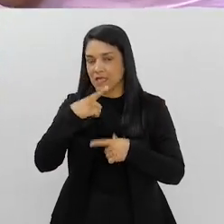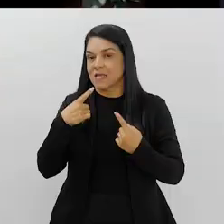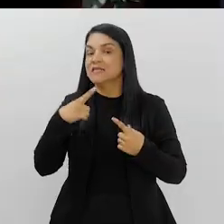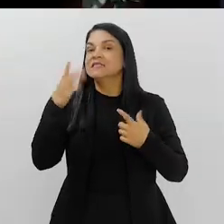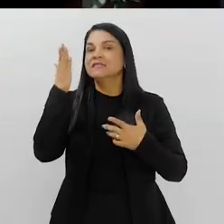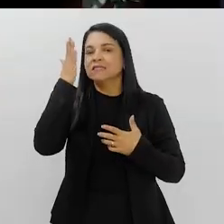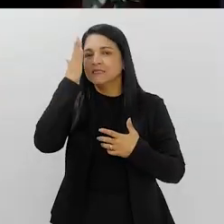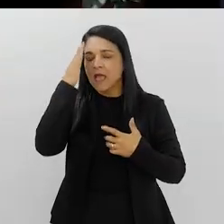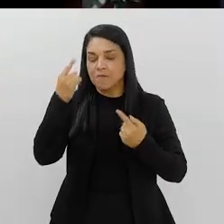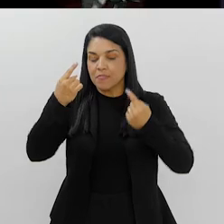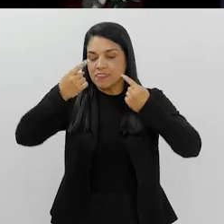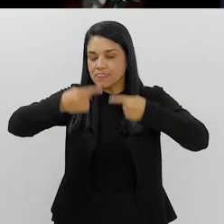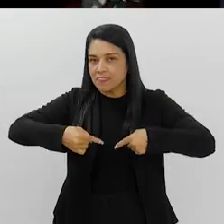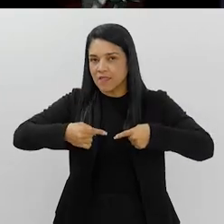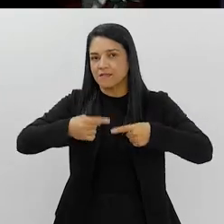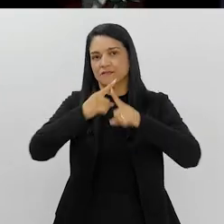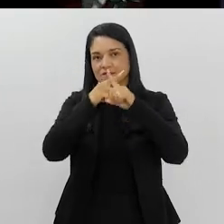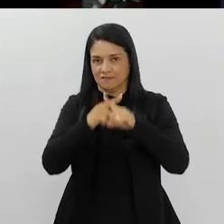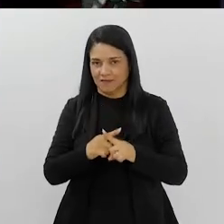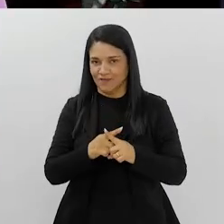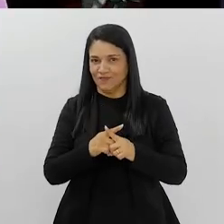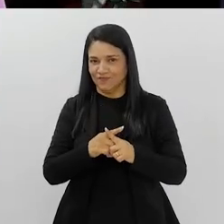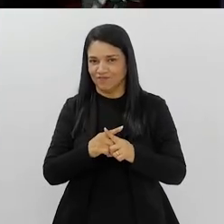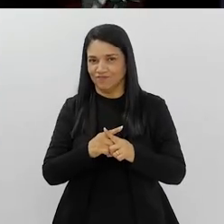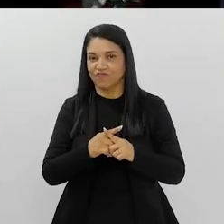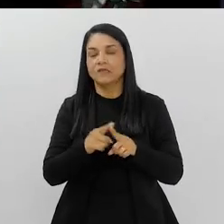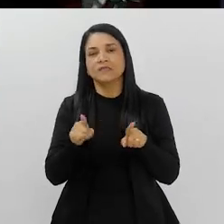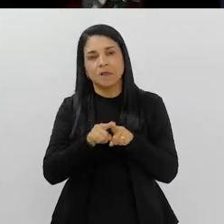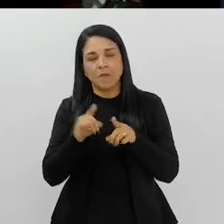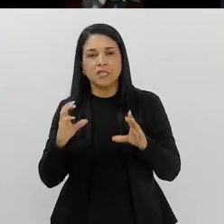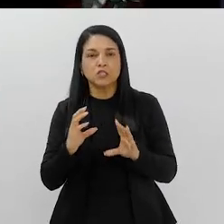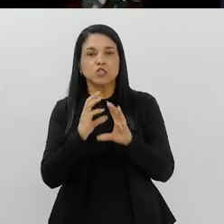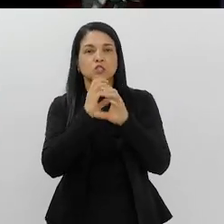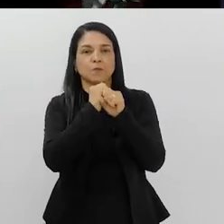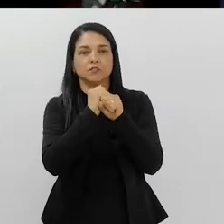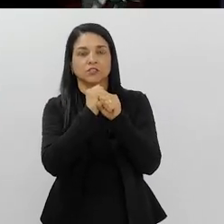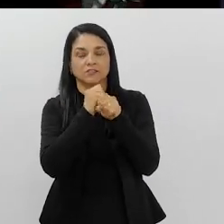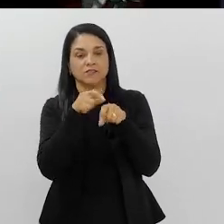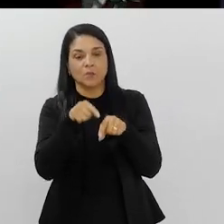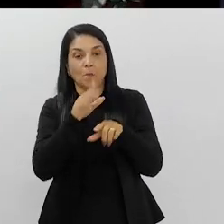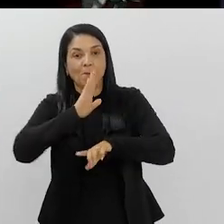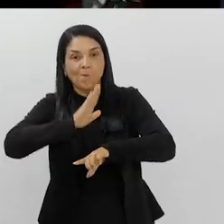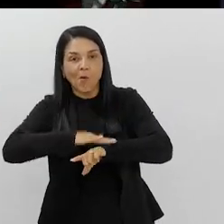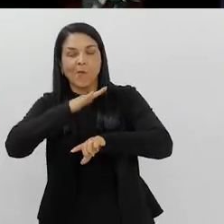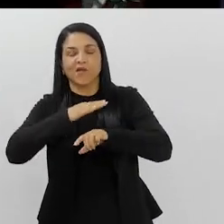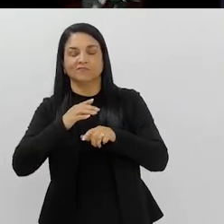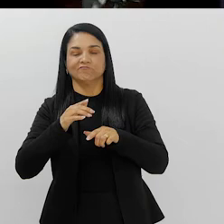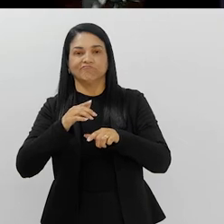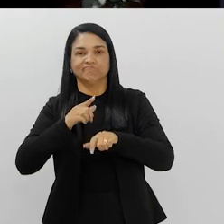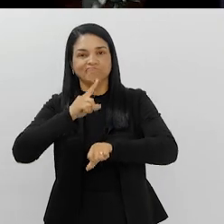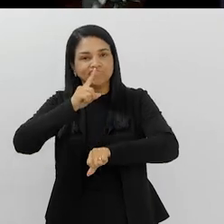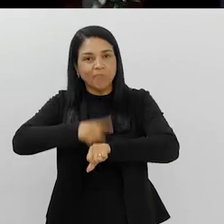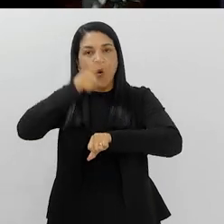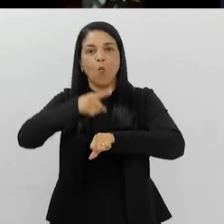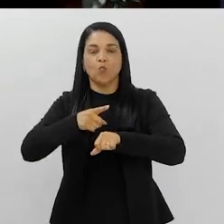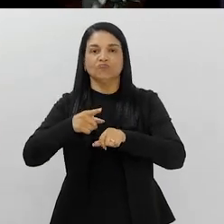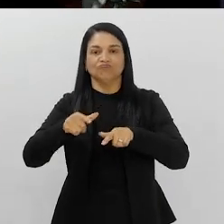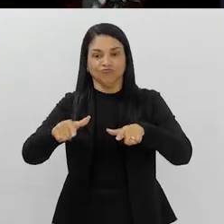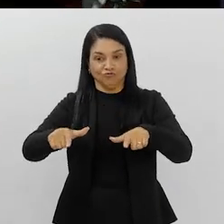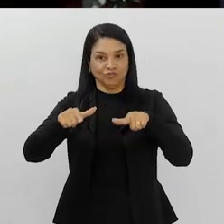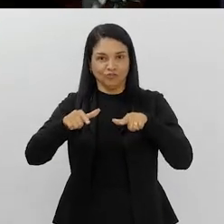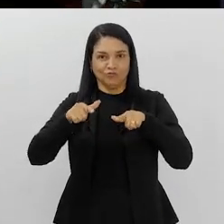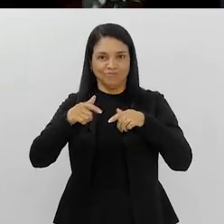é estar em uma decisão. Então, tudo isso conta na hora de decidir um título em que só uma equipe